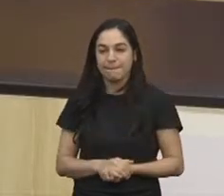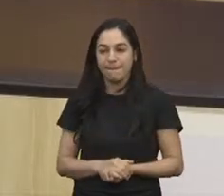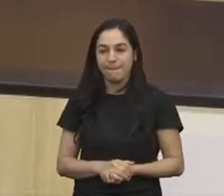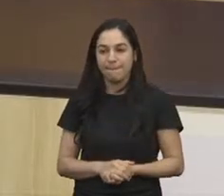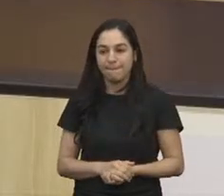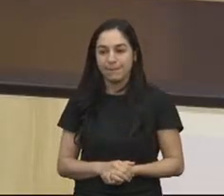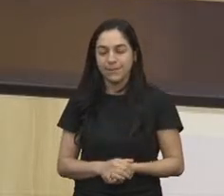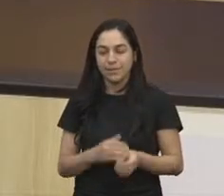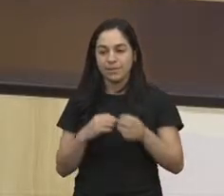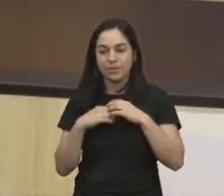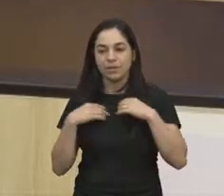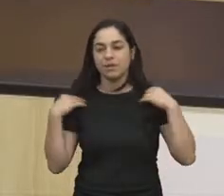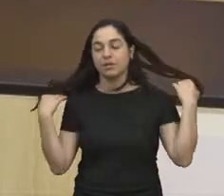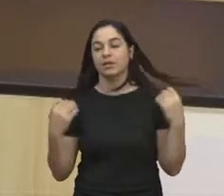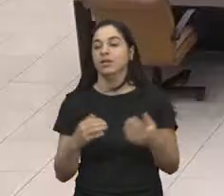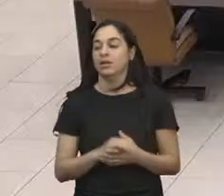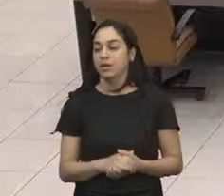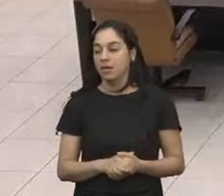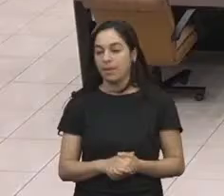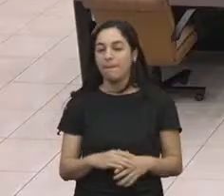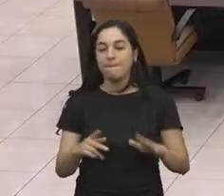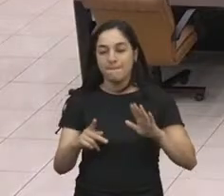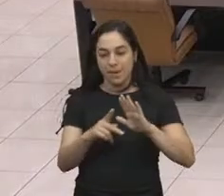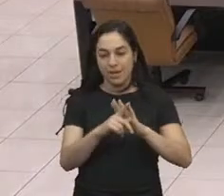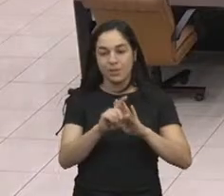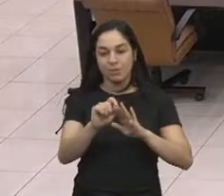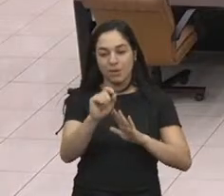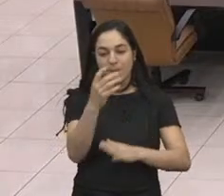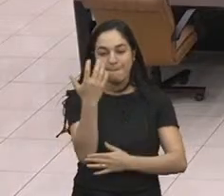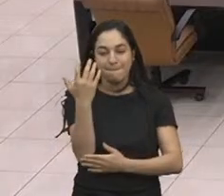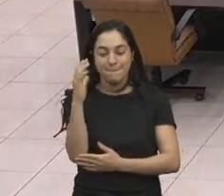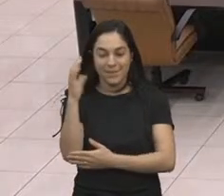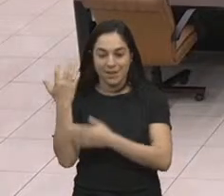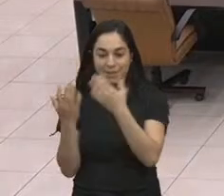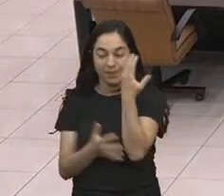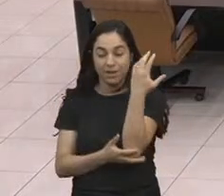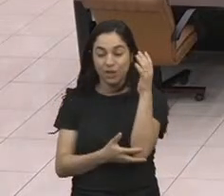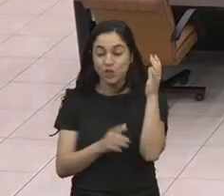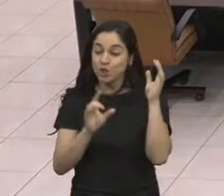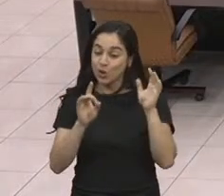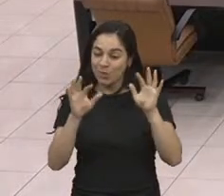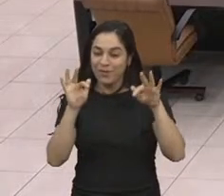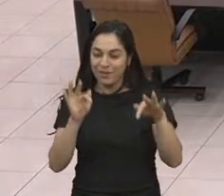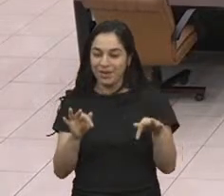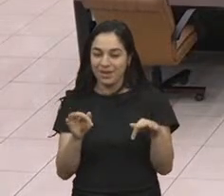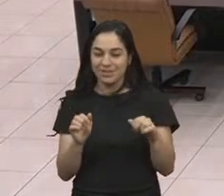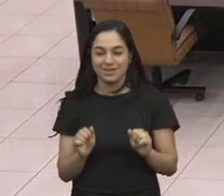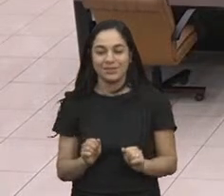Vai continuar com a gente ainda, do meio ambiente. Só para finalizar.